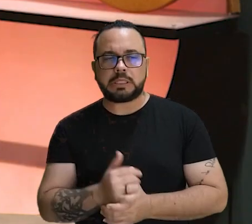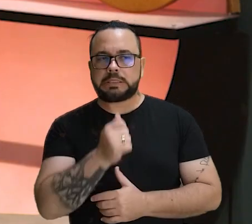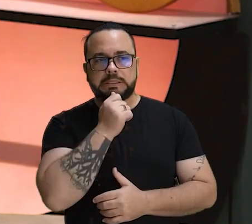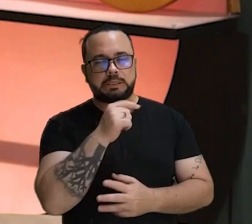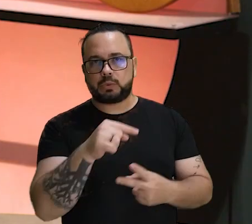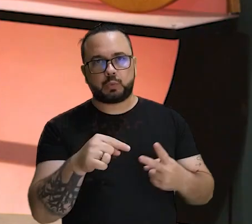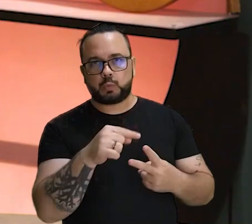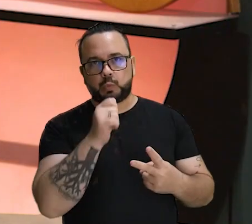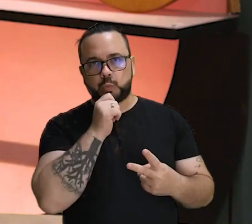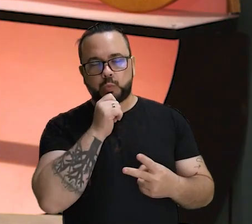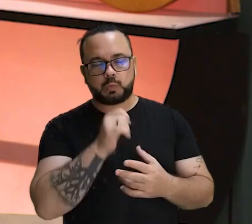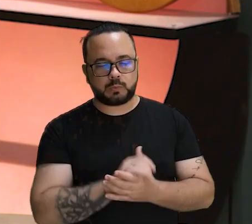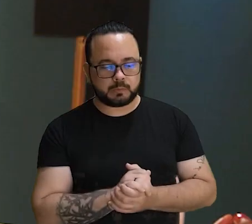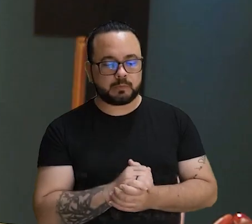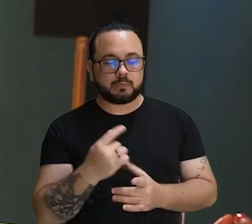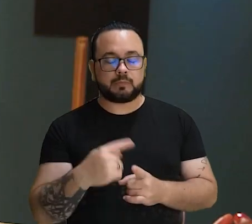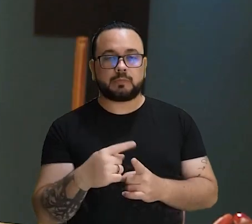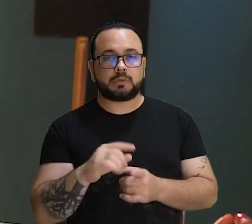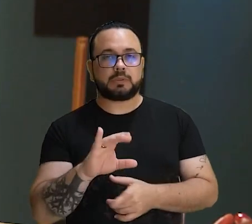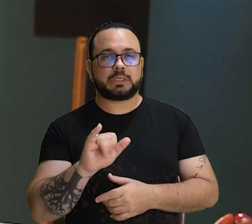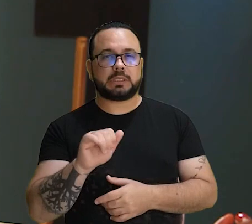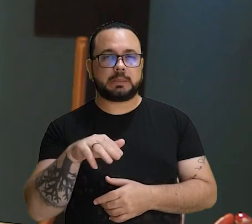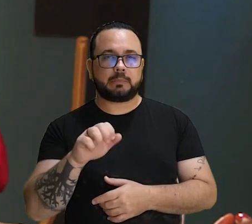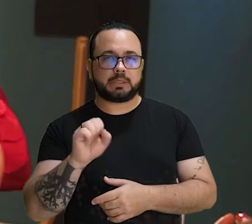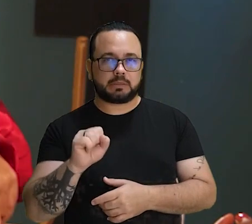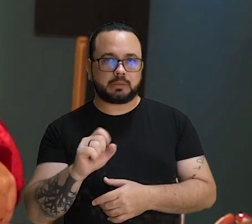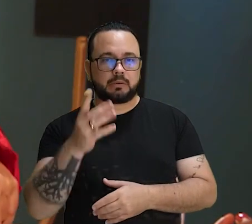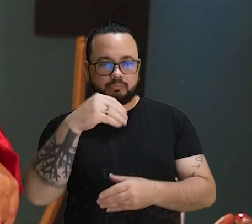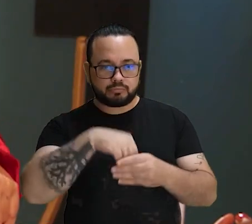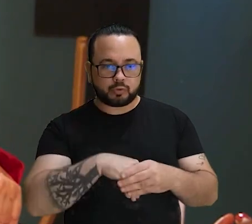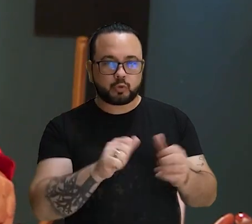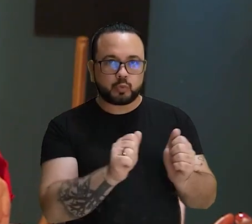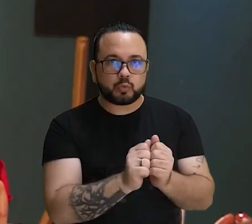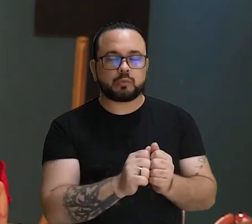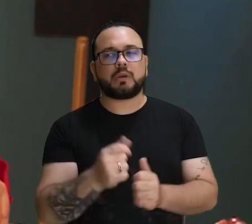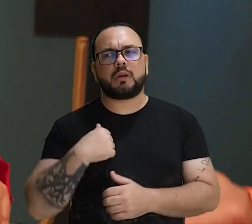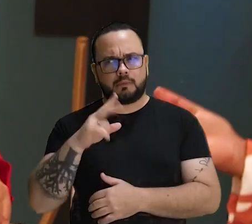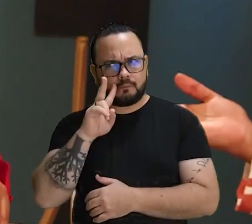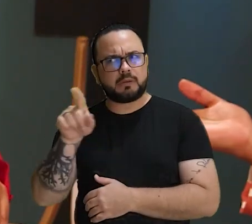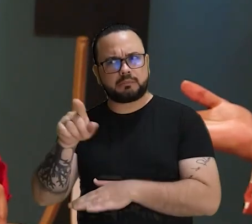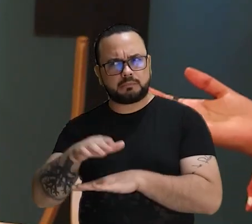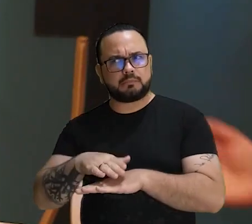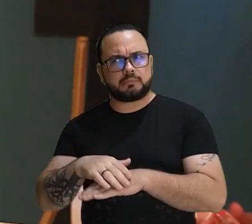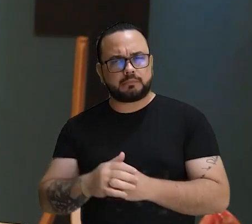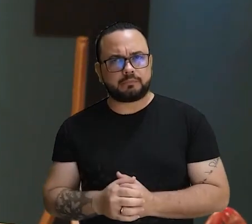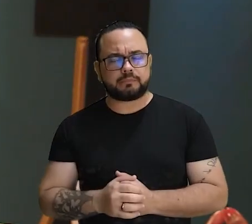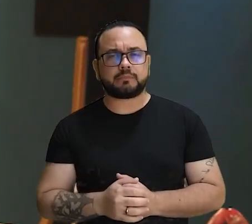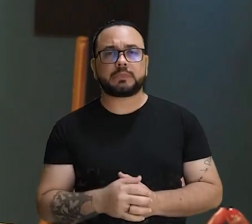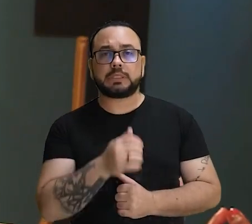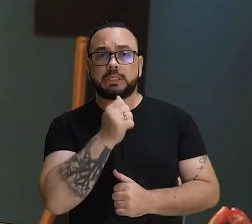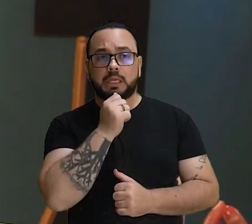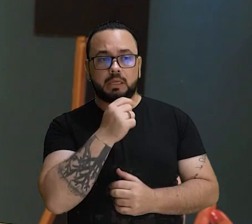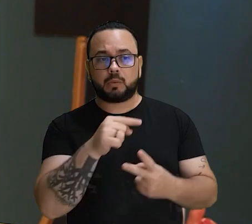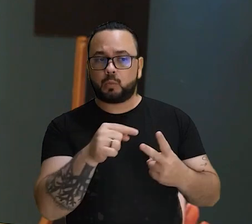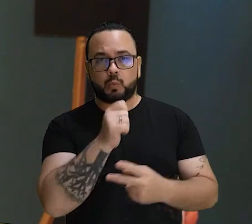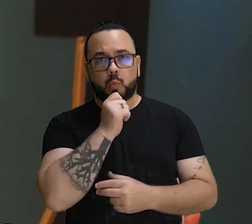tudo mais. Nós duas juntas, não. É que o Siamesas faz meio dentro do Retumbantes, faz parte. Ah, porque eu vi alguma coisa de vocês, assim. Mas a